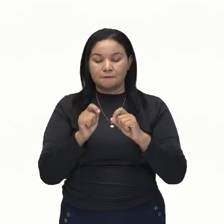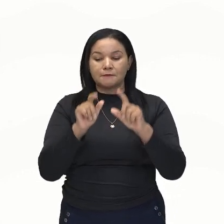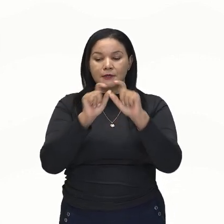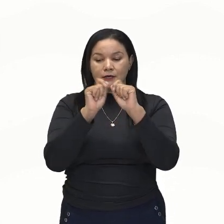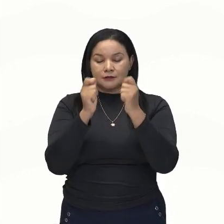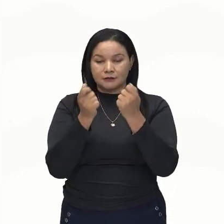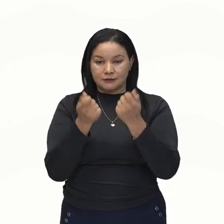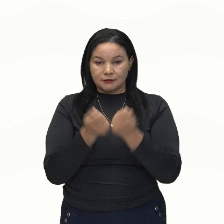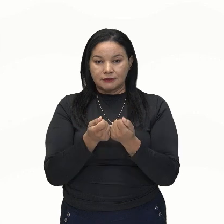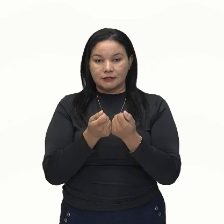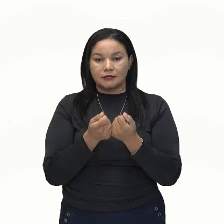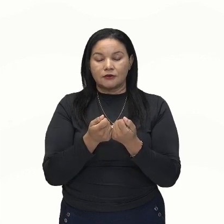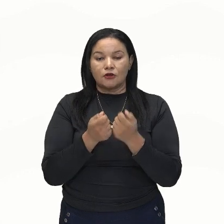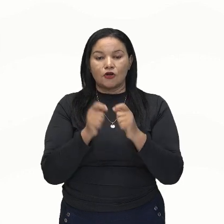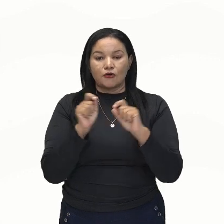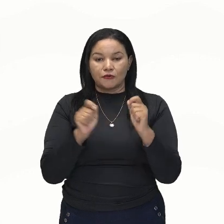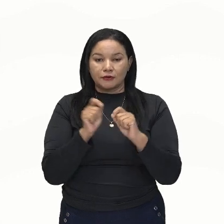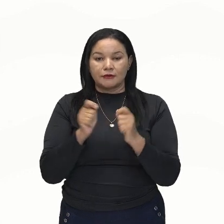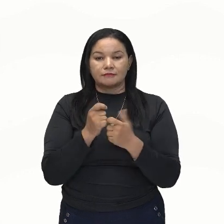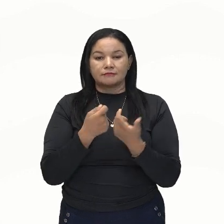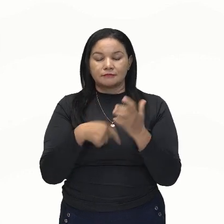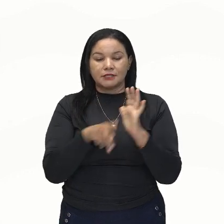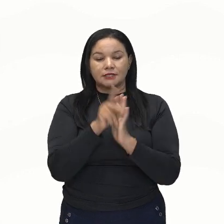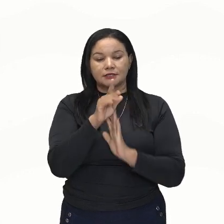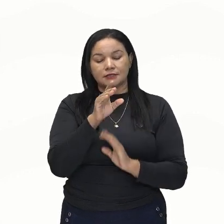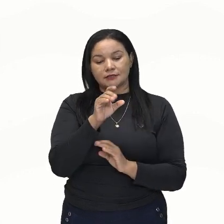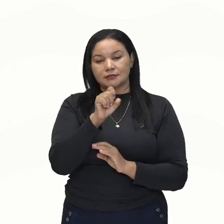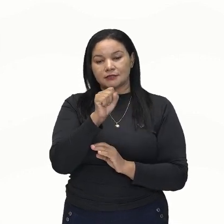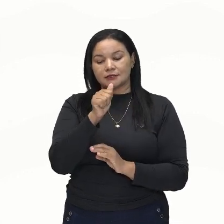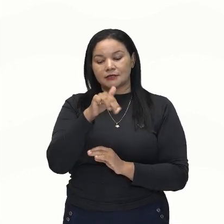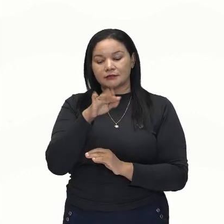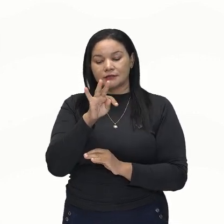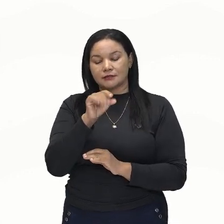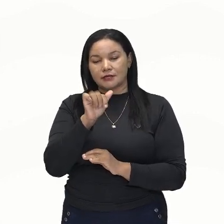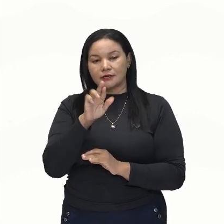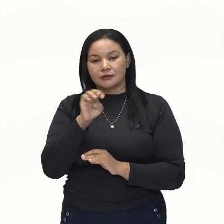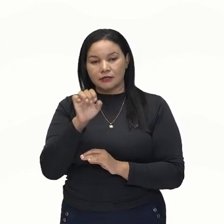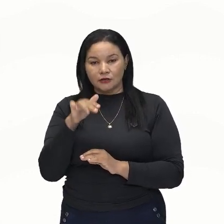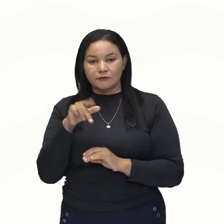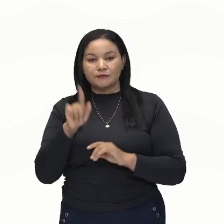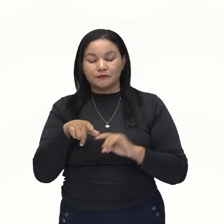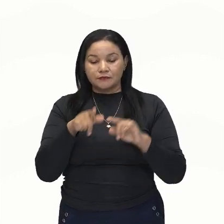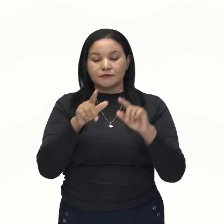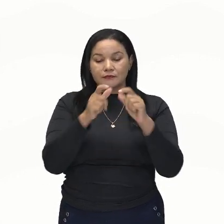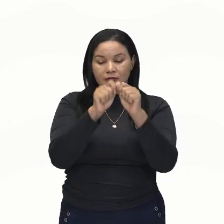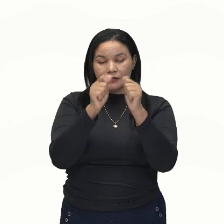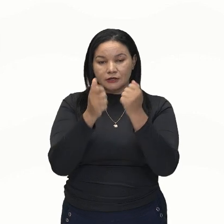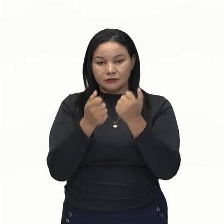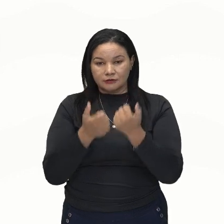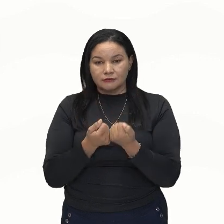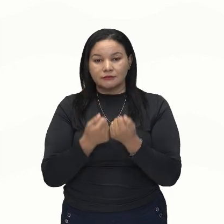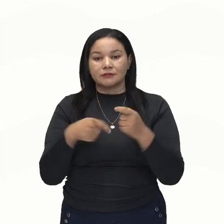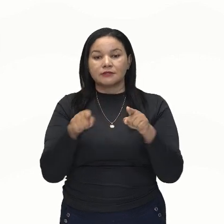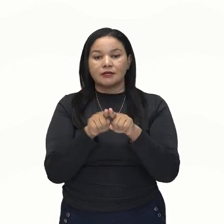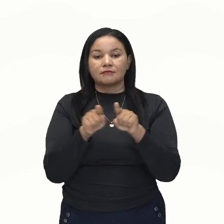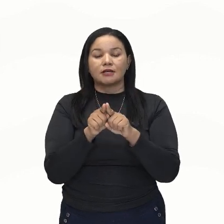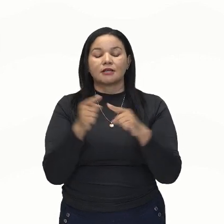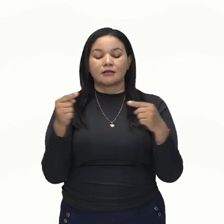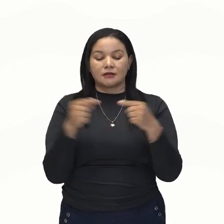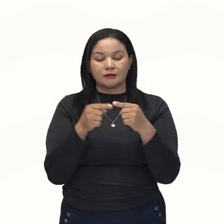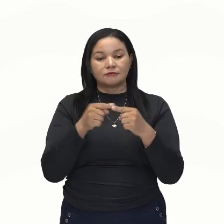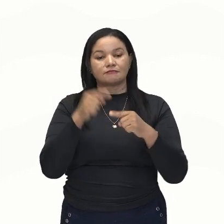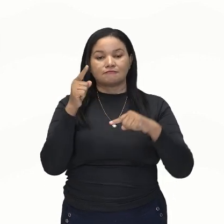Santarém, certo? É uma matéria, é um artesanato que é considerado um bem, que carrega todo